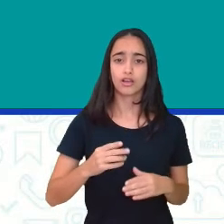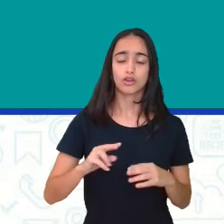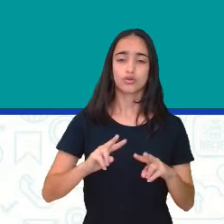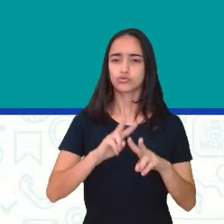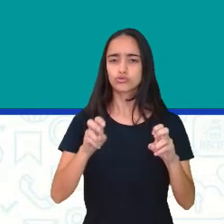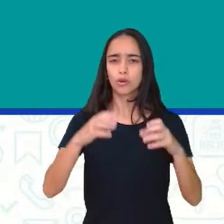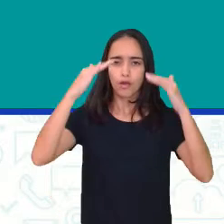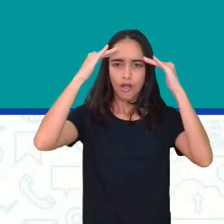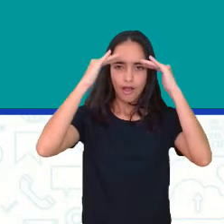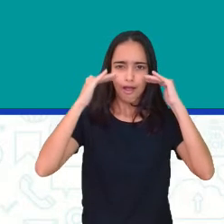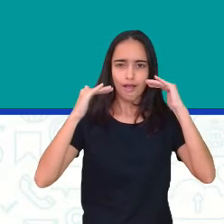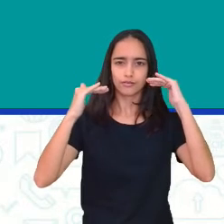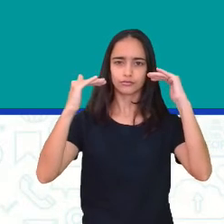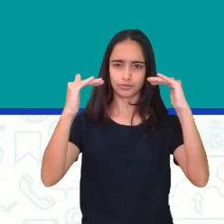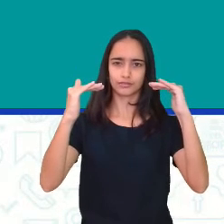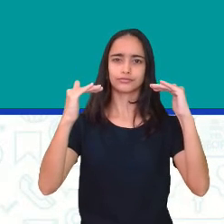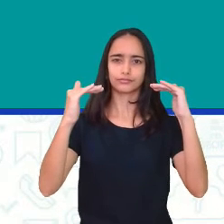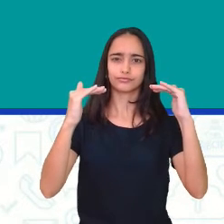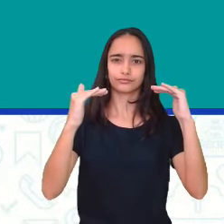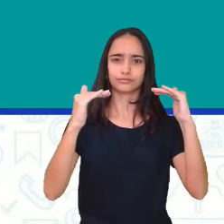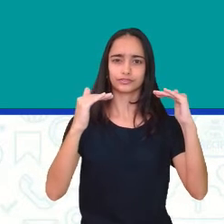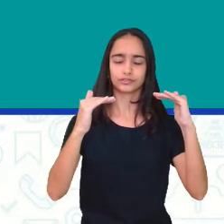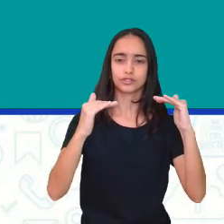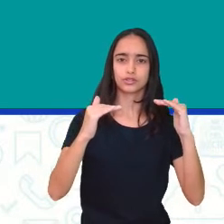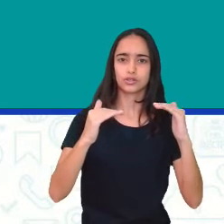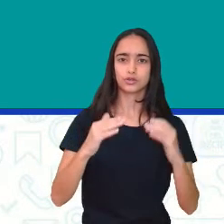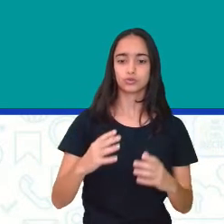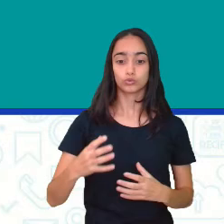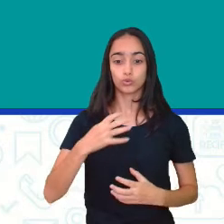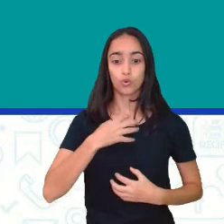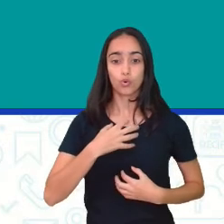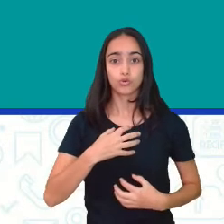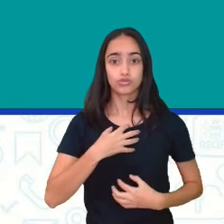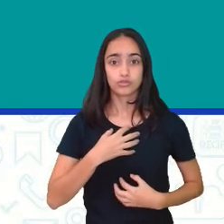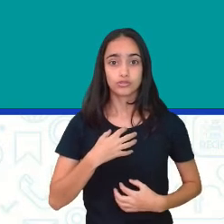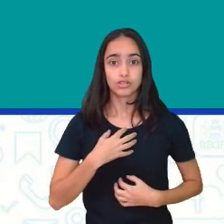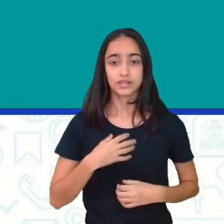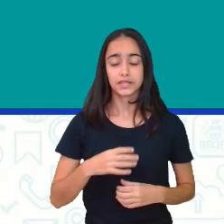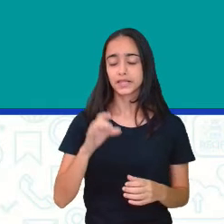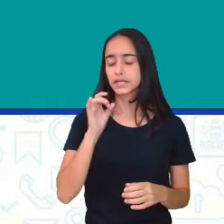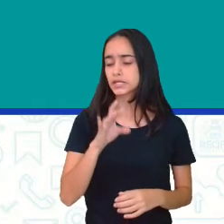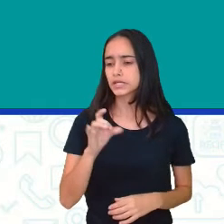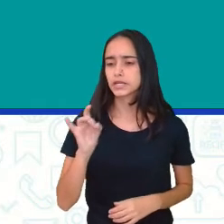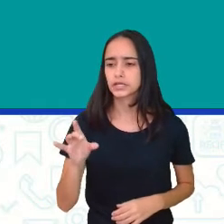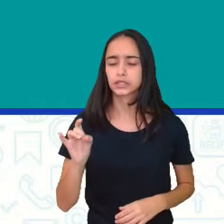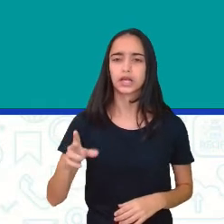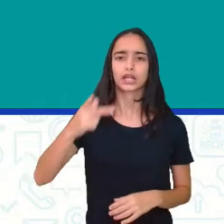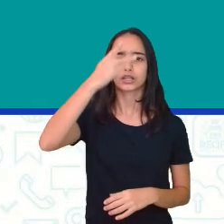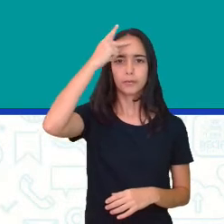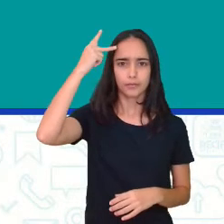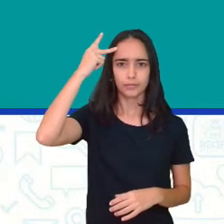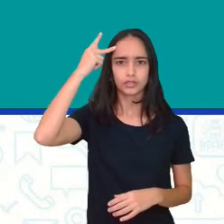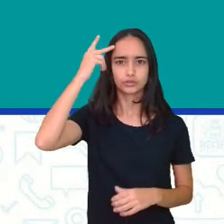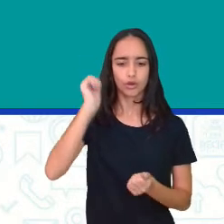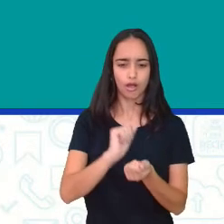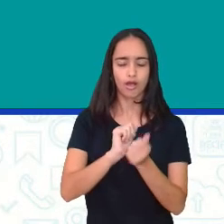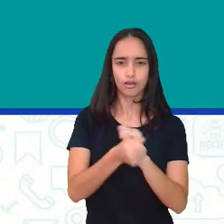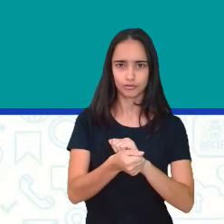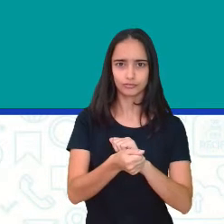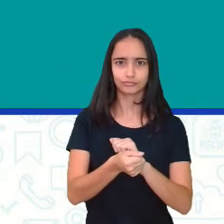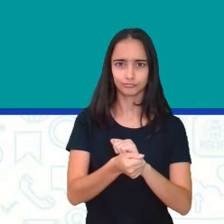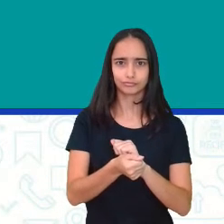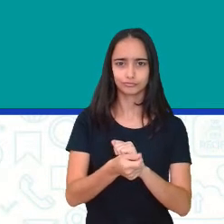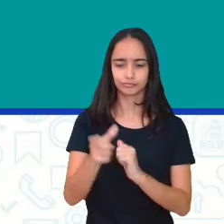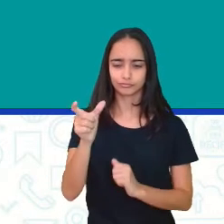respeito do potencial biológico de cada atleta. E aí, quando eu falo atleta, vocês pensem em um indivíduo, né? De repente você